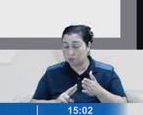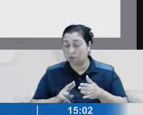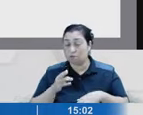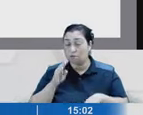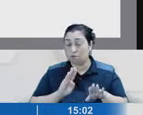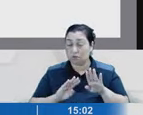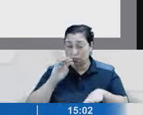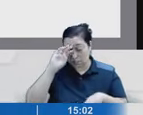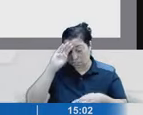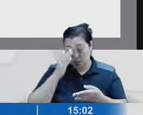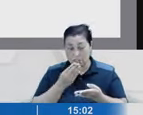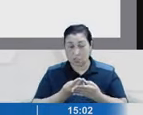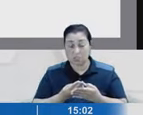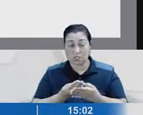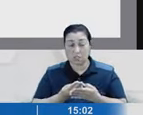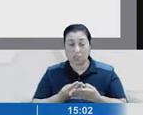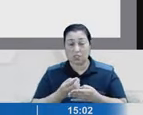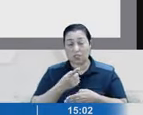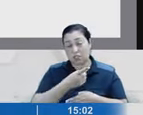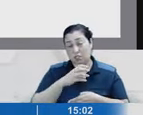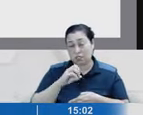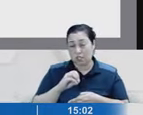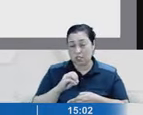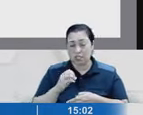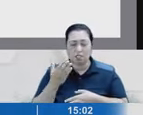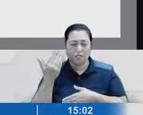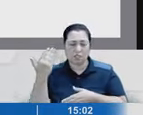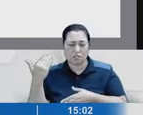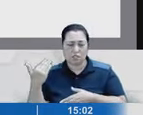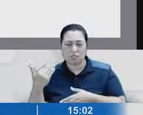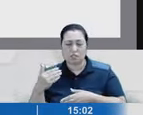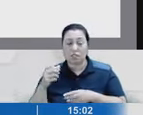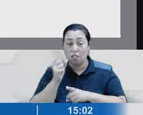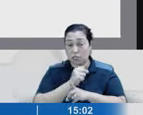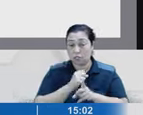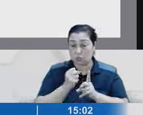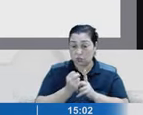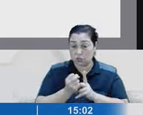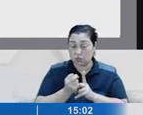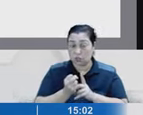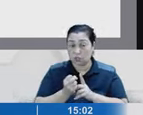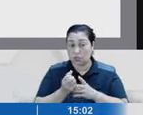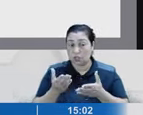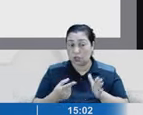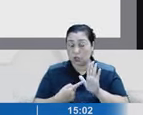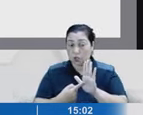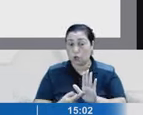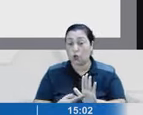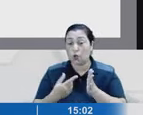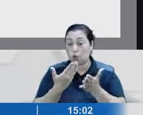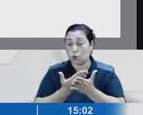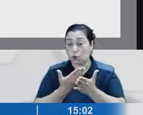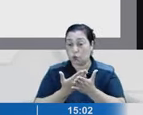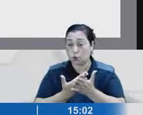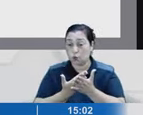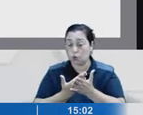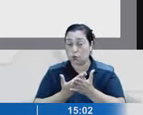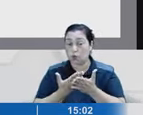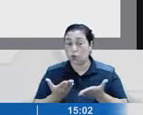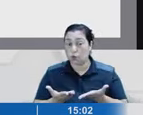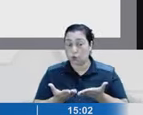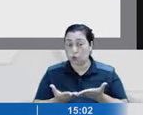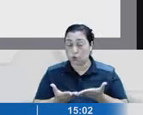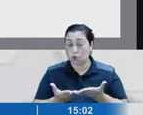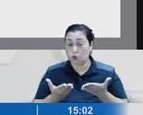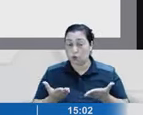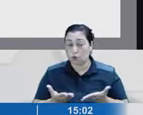menos, acredito que há uns 10 anos atrás, a Sociedade Americana de Oncologia publicou um estudo mostrando que